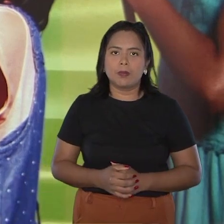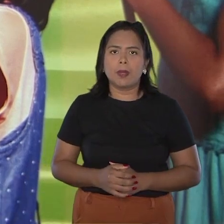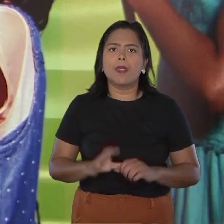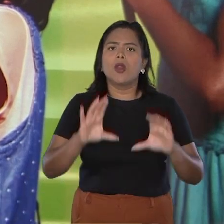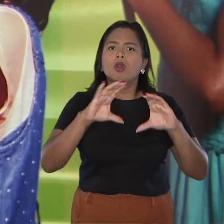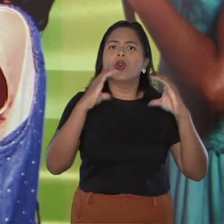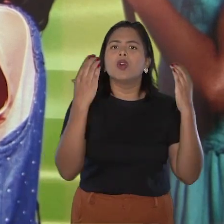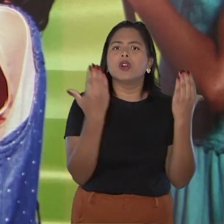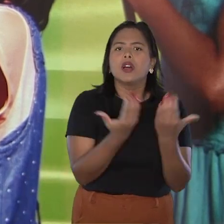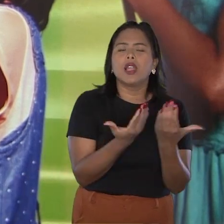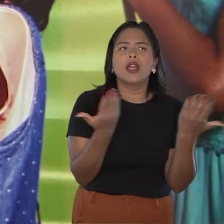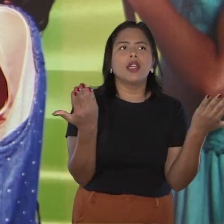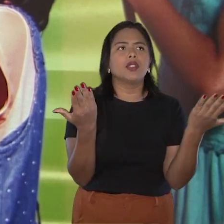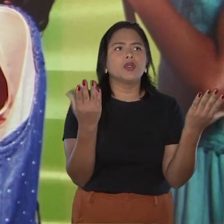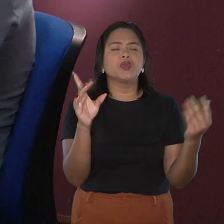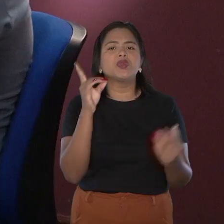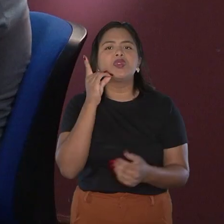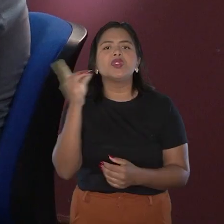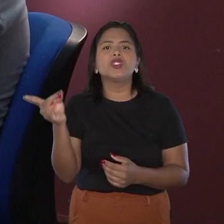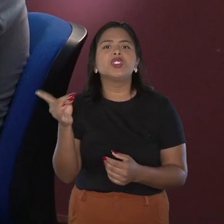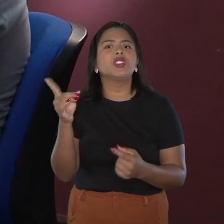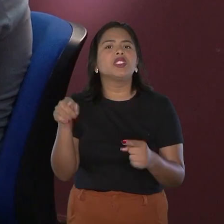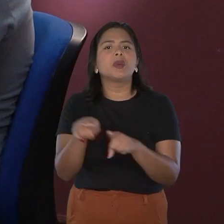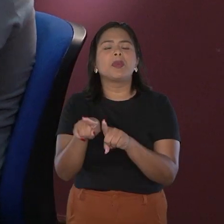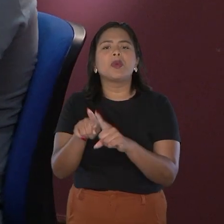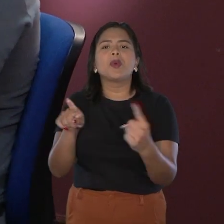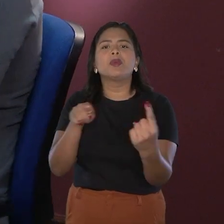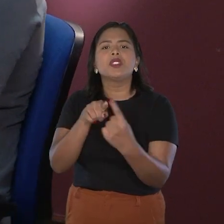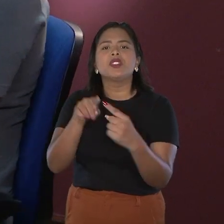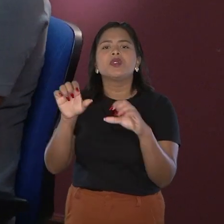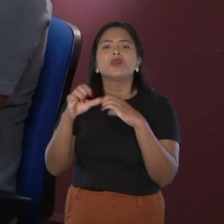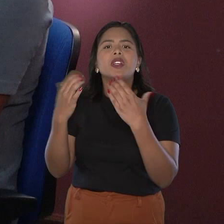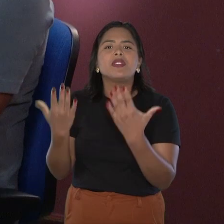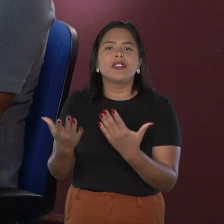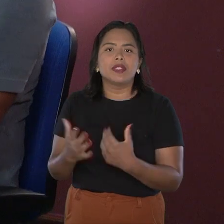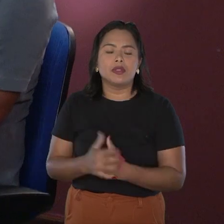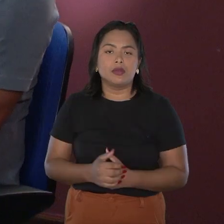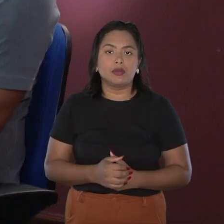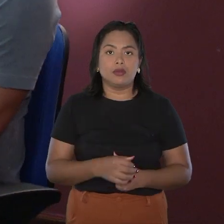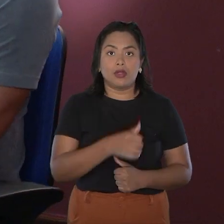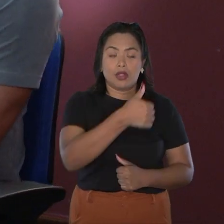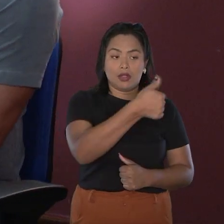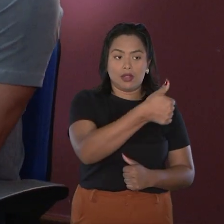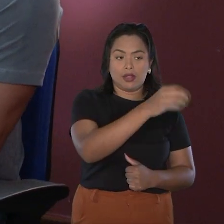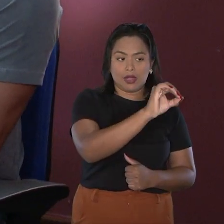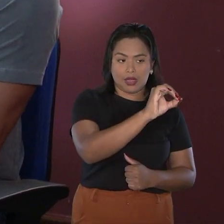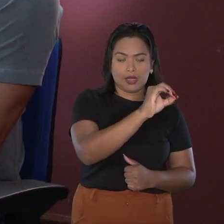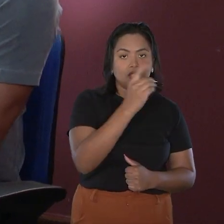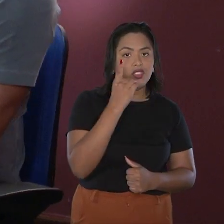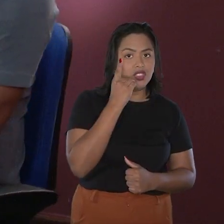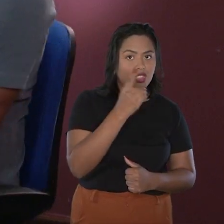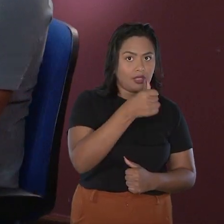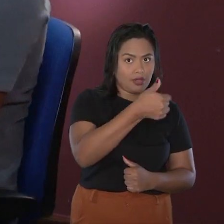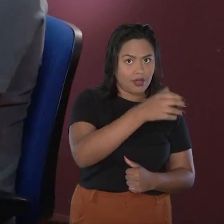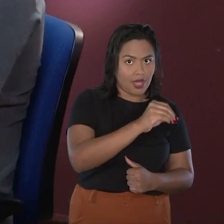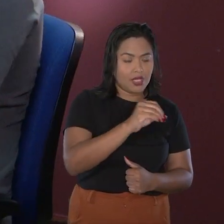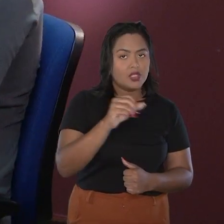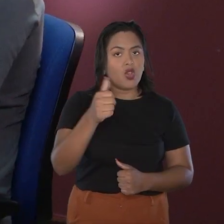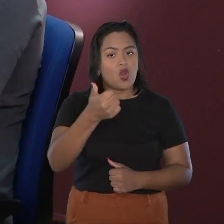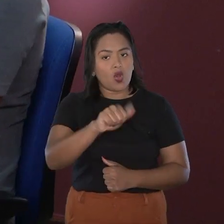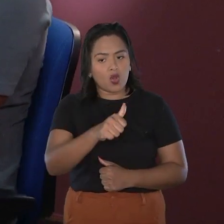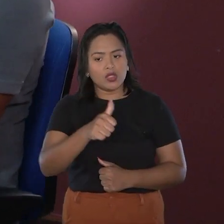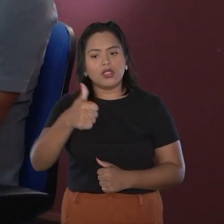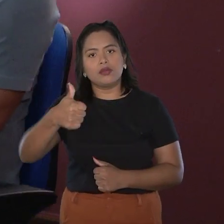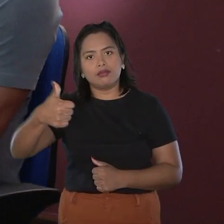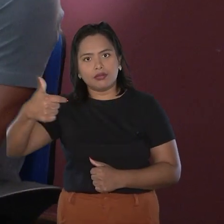realizado Qual o objetivo desse evento ele vai ser realizado no dia 10 11 e 12 de Abril das 14 horas